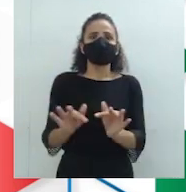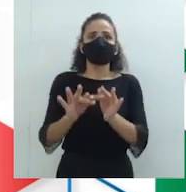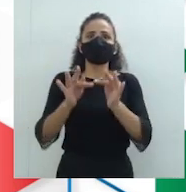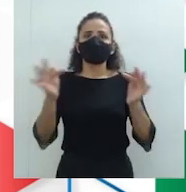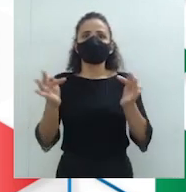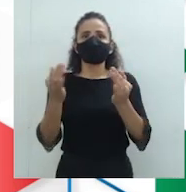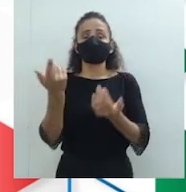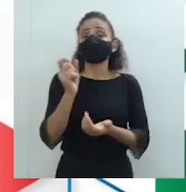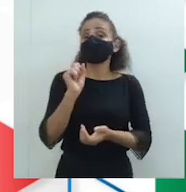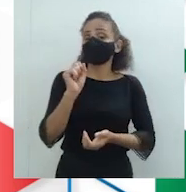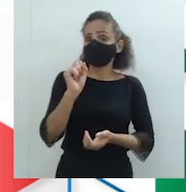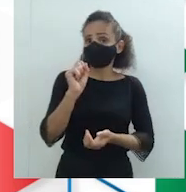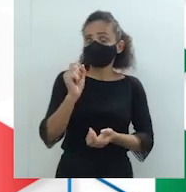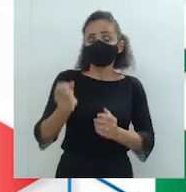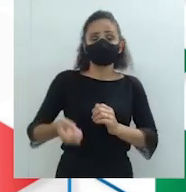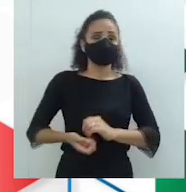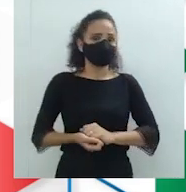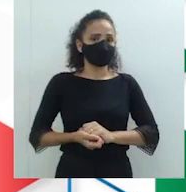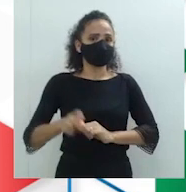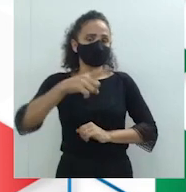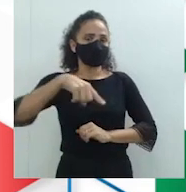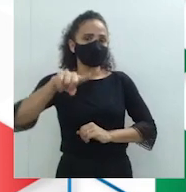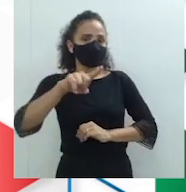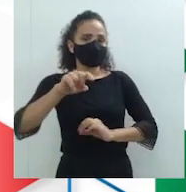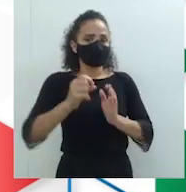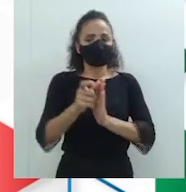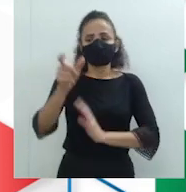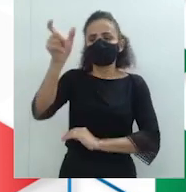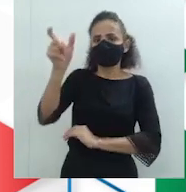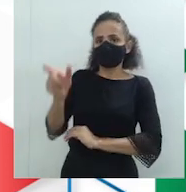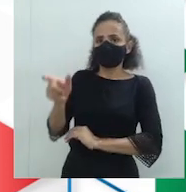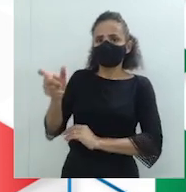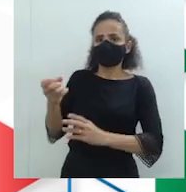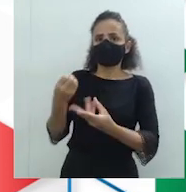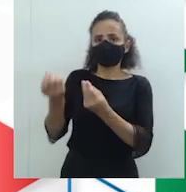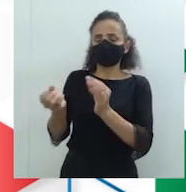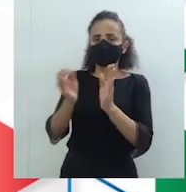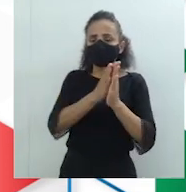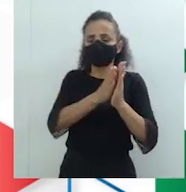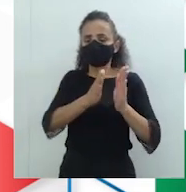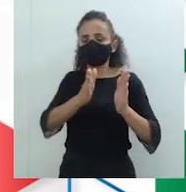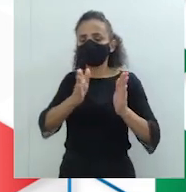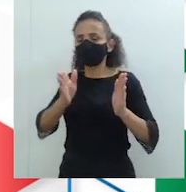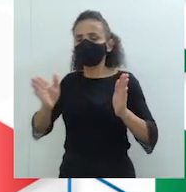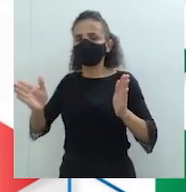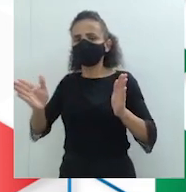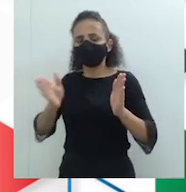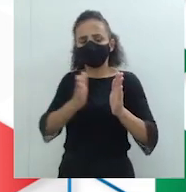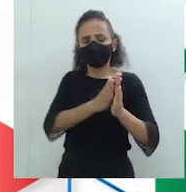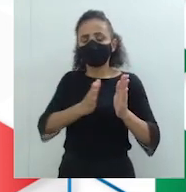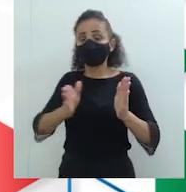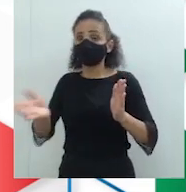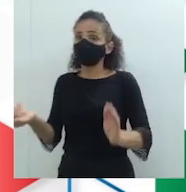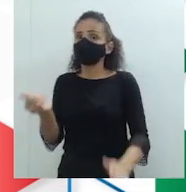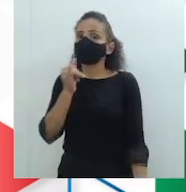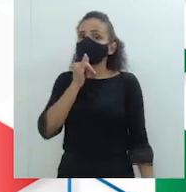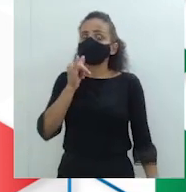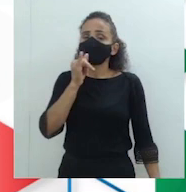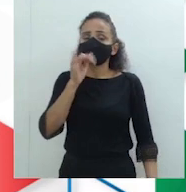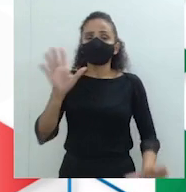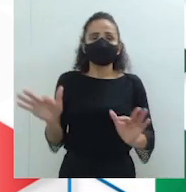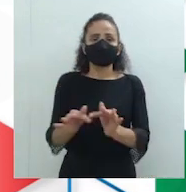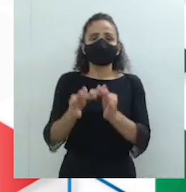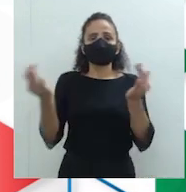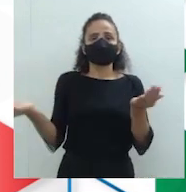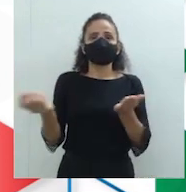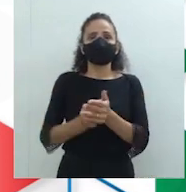O circuito elétrico simples, ele é aquele que vai percorrer apenas um caminho. Um exemplo mais comum é